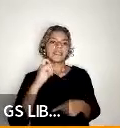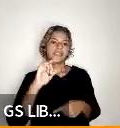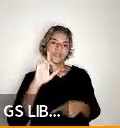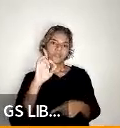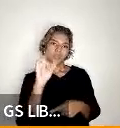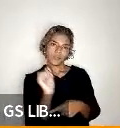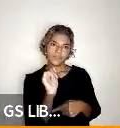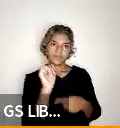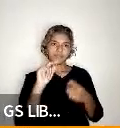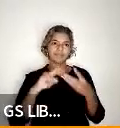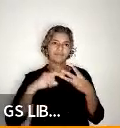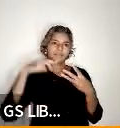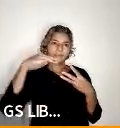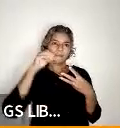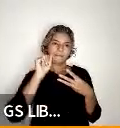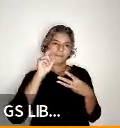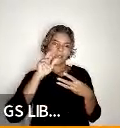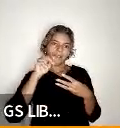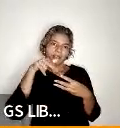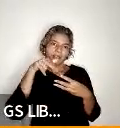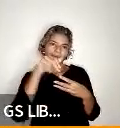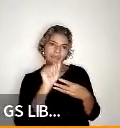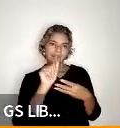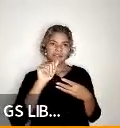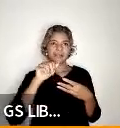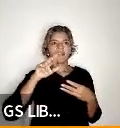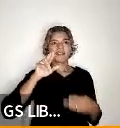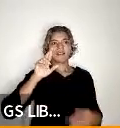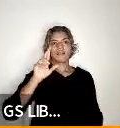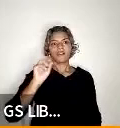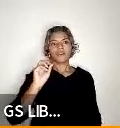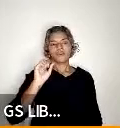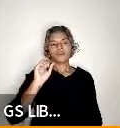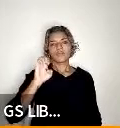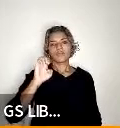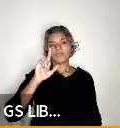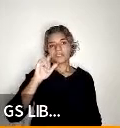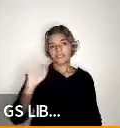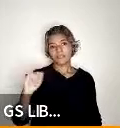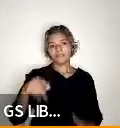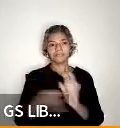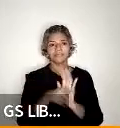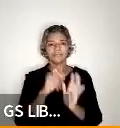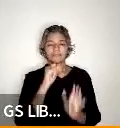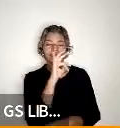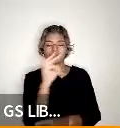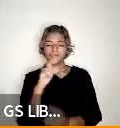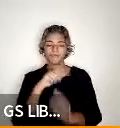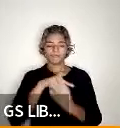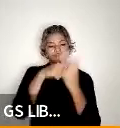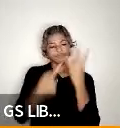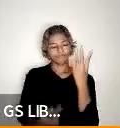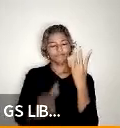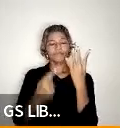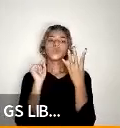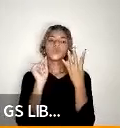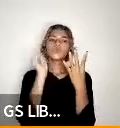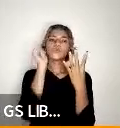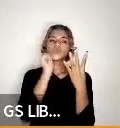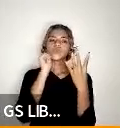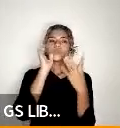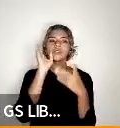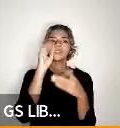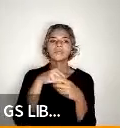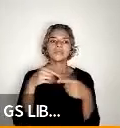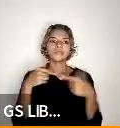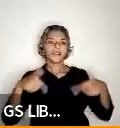Cruz, e também pela Roseli Rocha, do Instituto Fernandes Figueira, e nós quatro juntas estamos aí tentando colaborar,